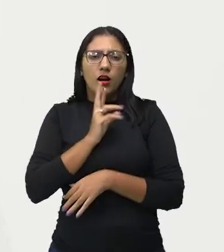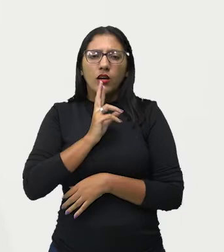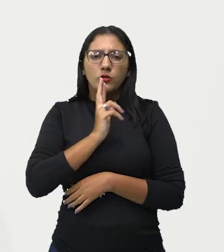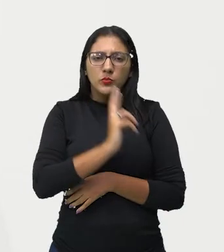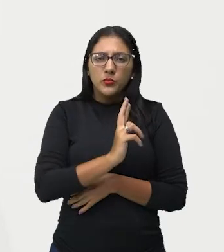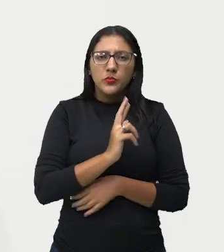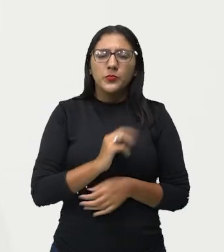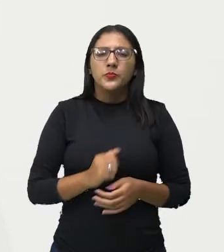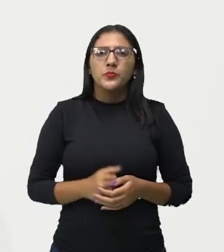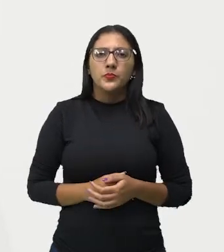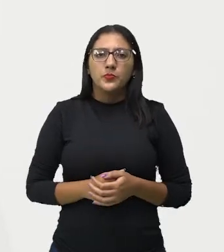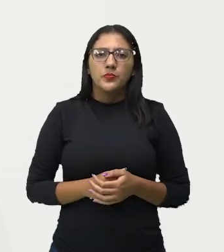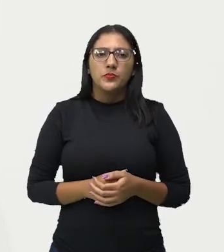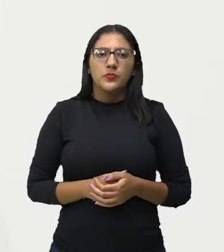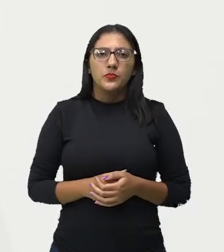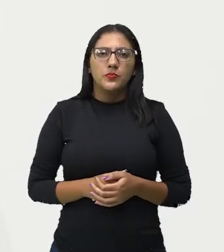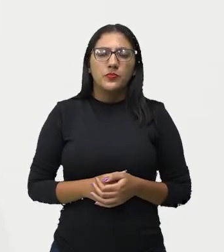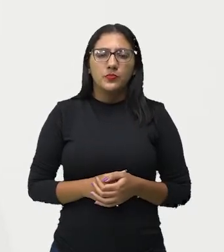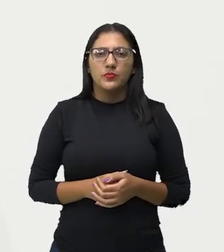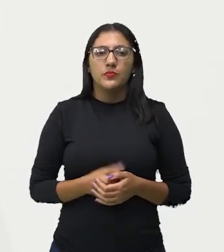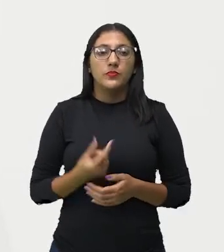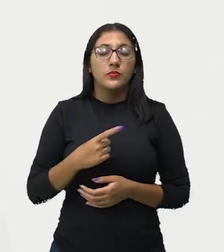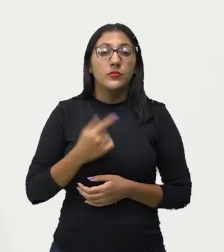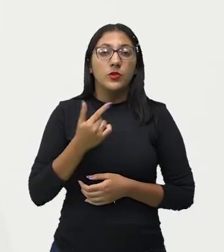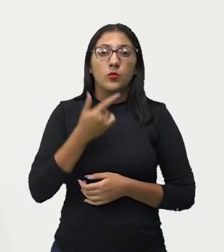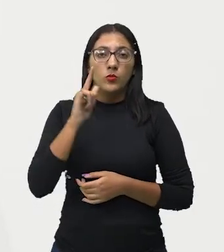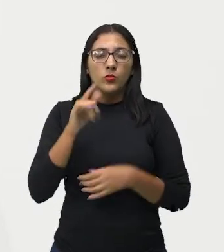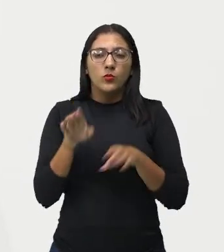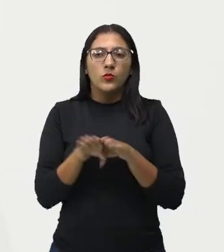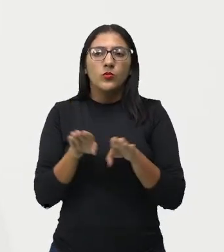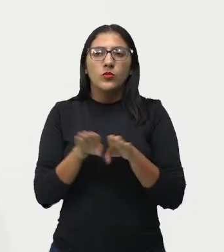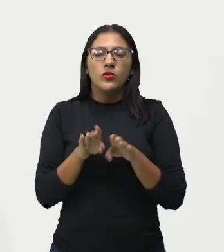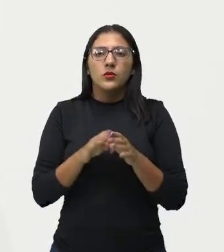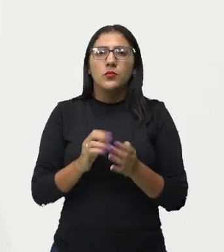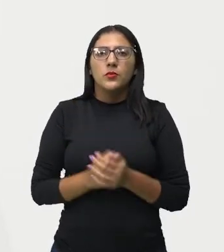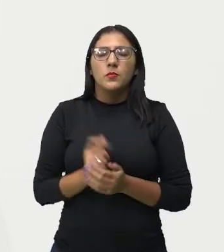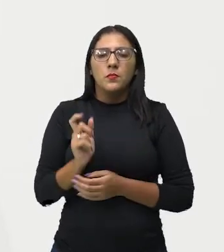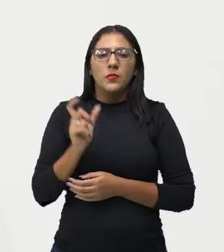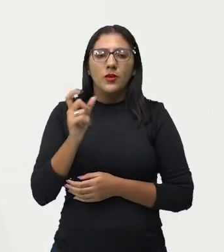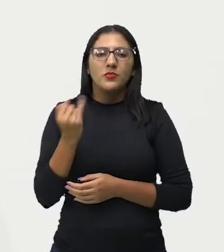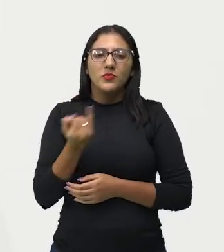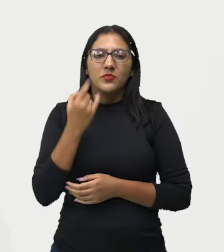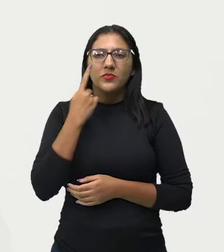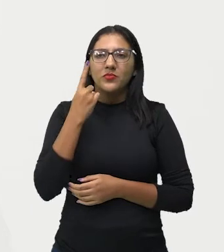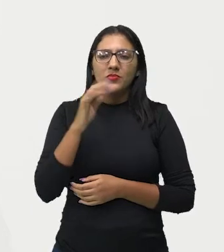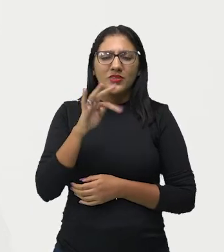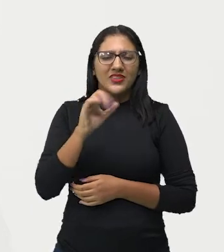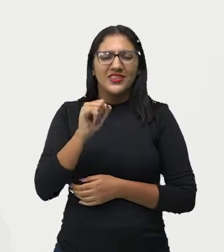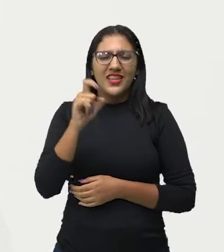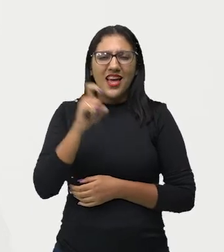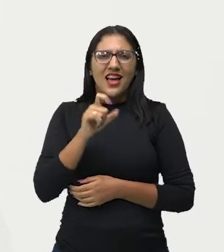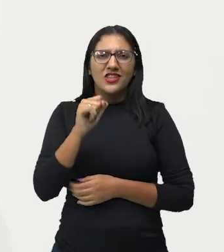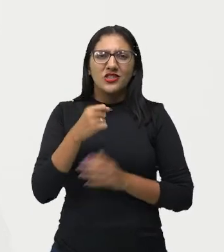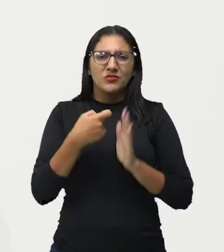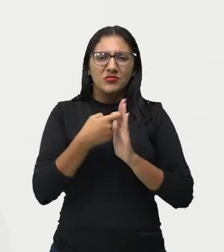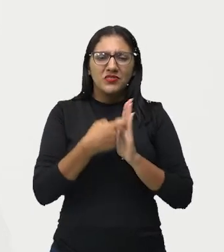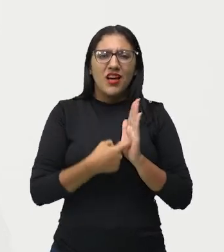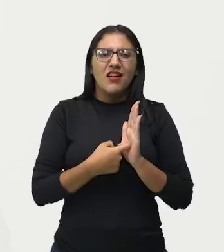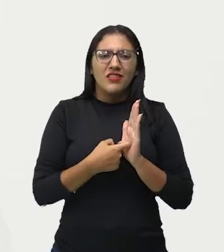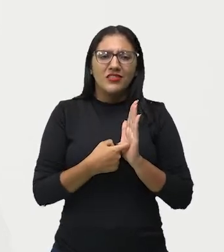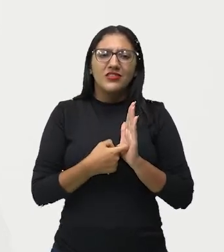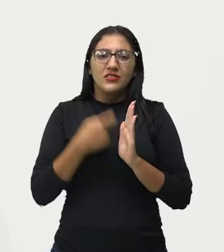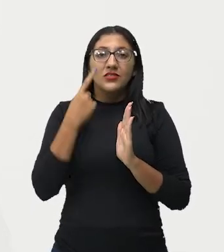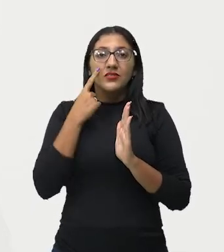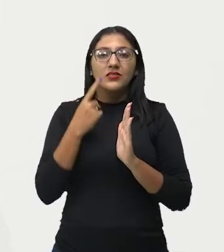as questões, tá legal? E aí outro termo fundamental é a taxa de juro. E a taxa, ó,